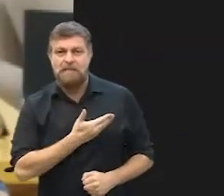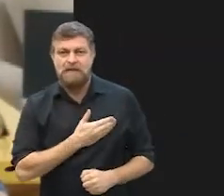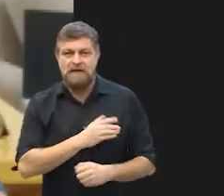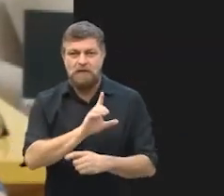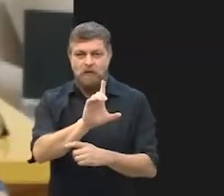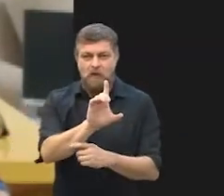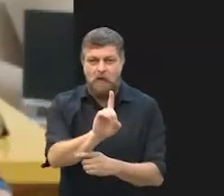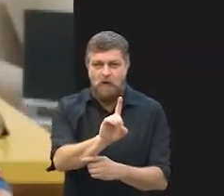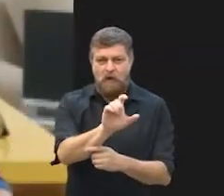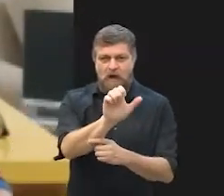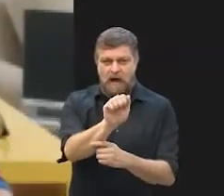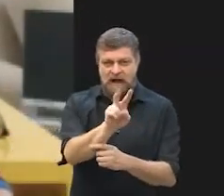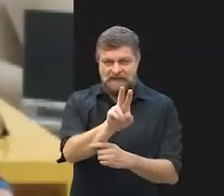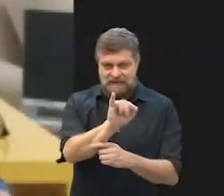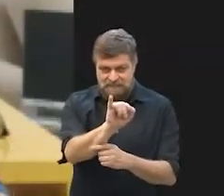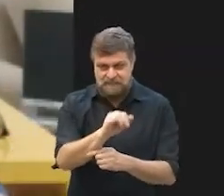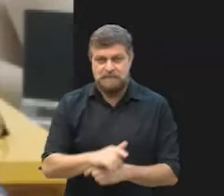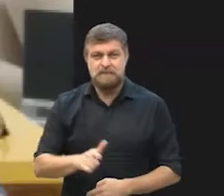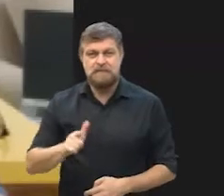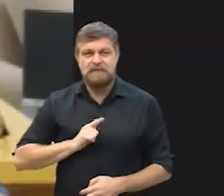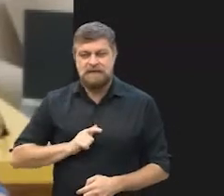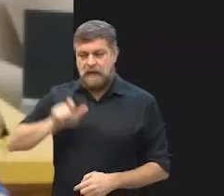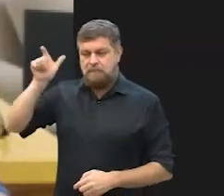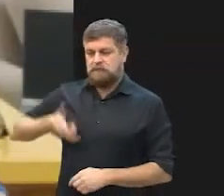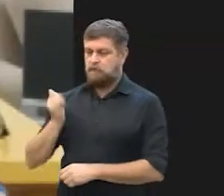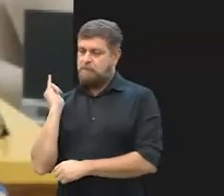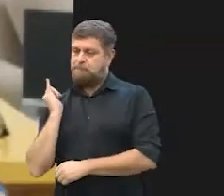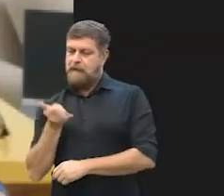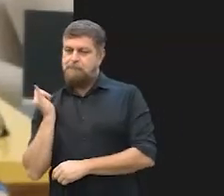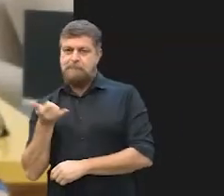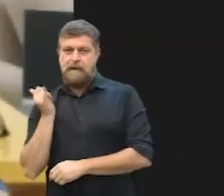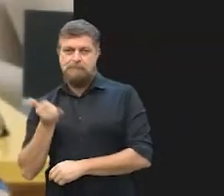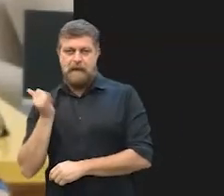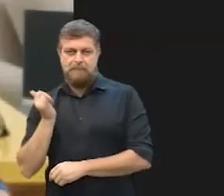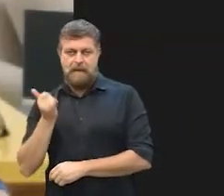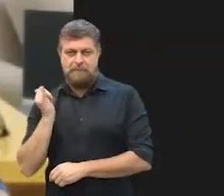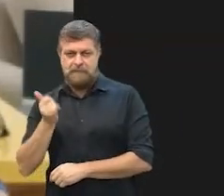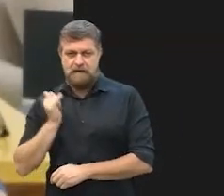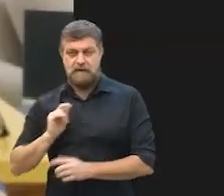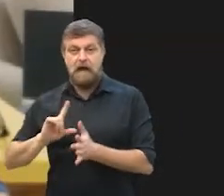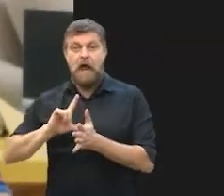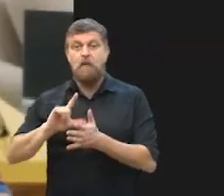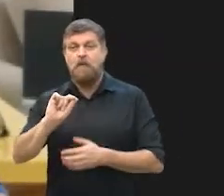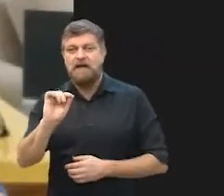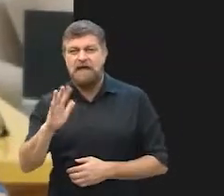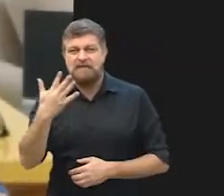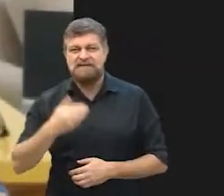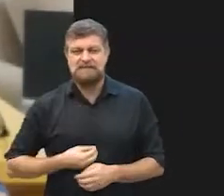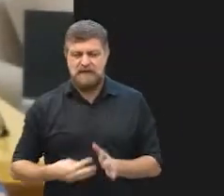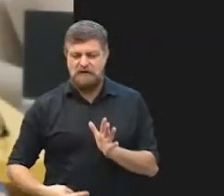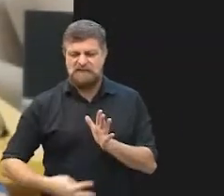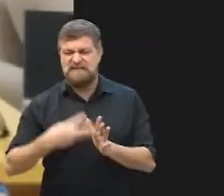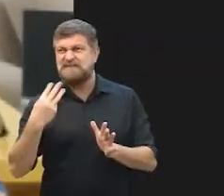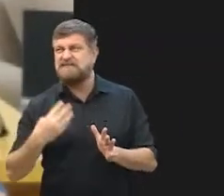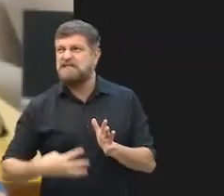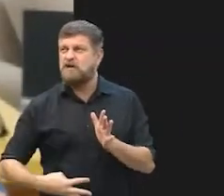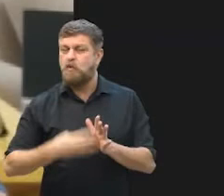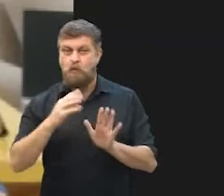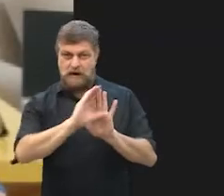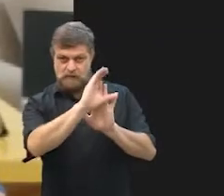também vizinho. E o narrador começa a contar a história e, daí a pouco, lá no 3º ou 4º